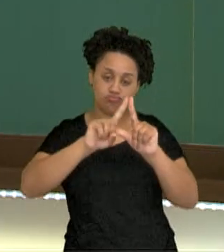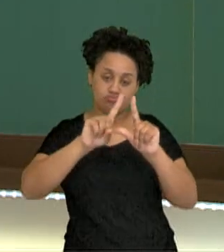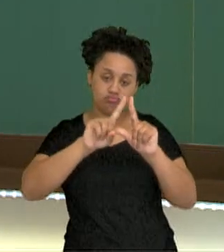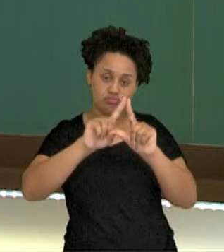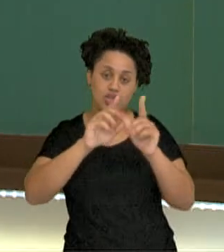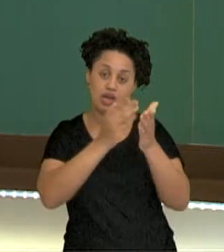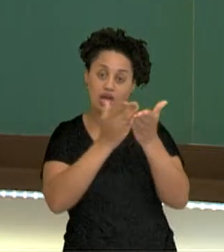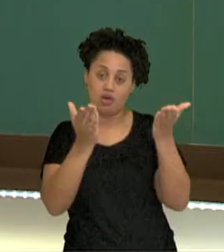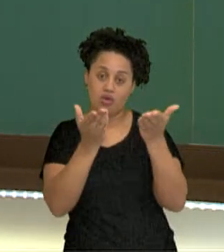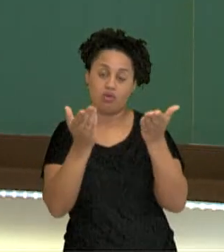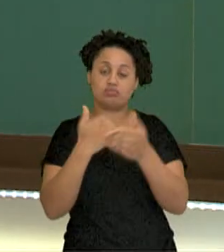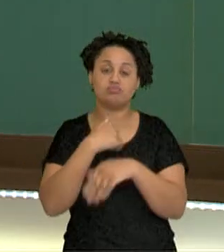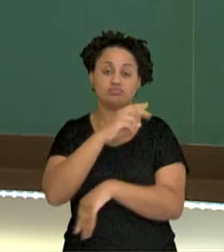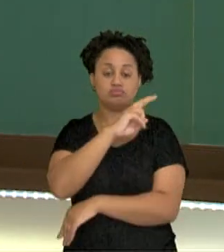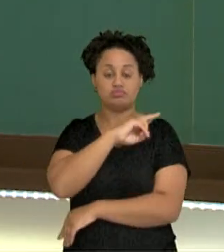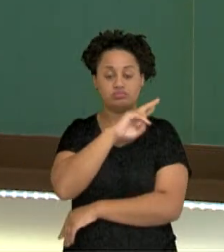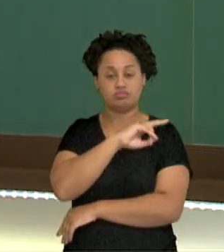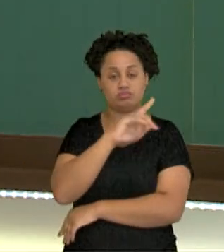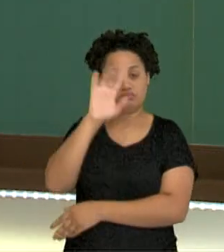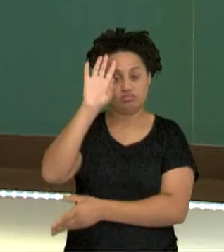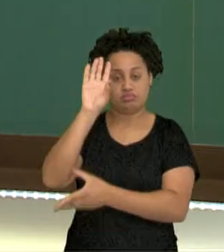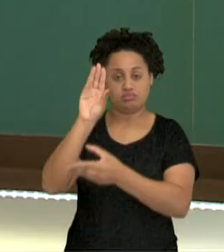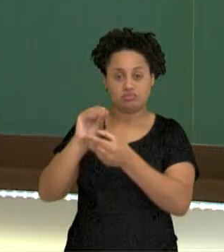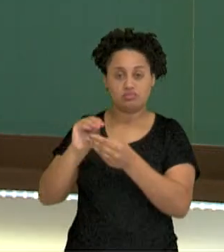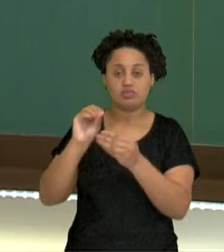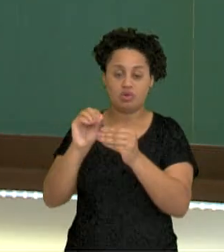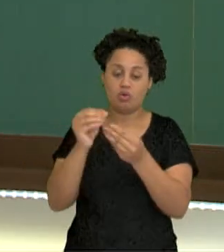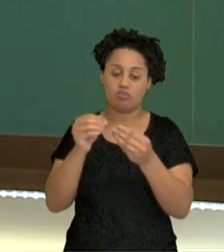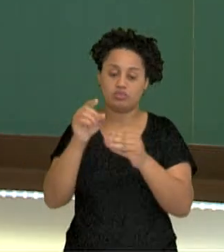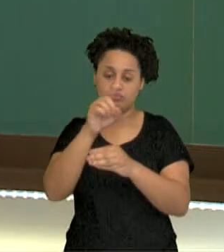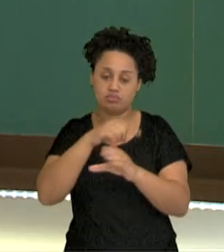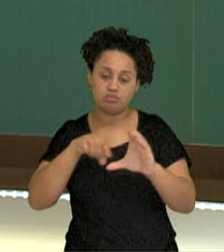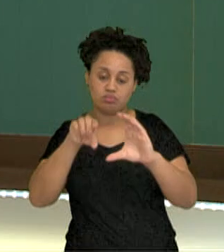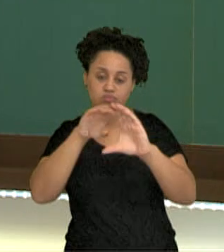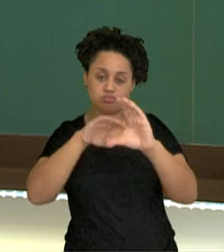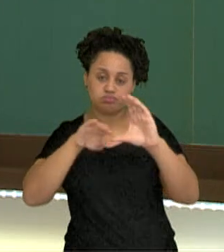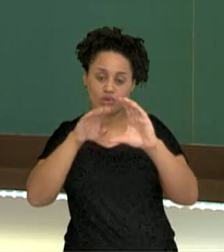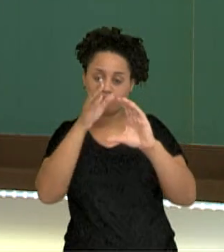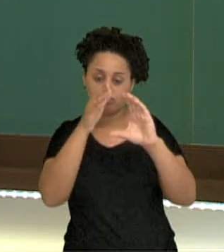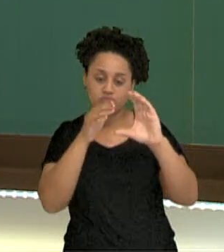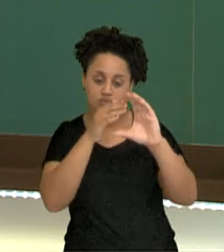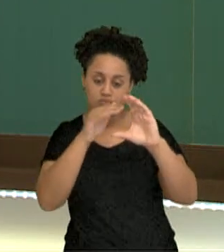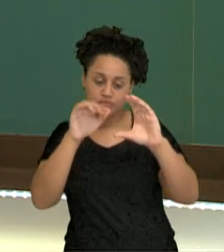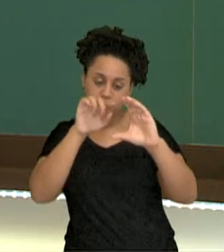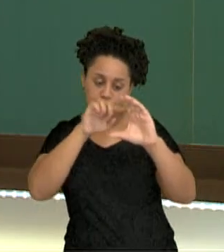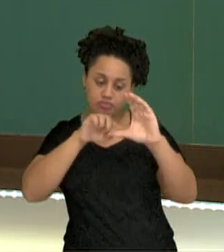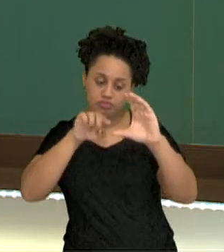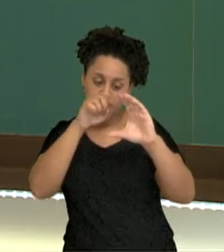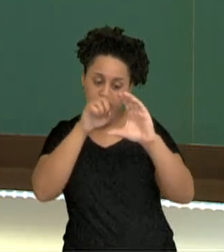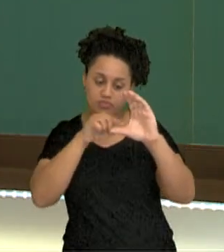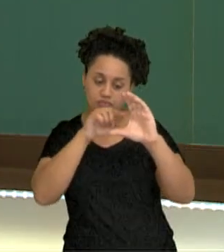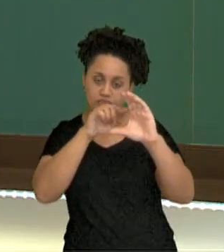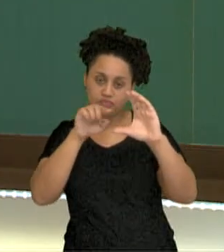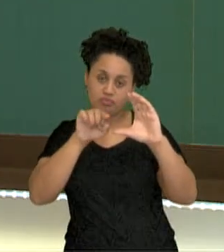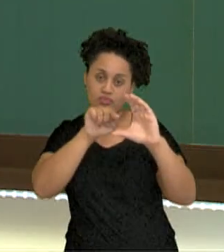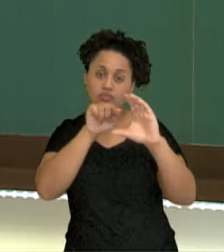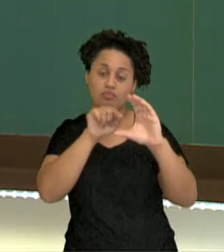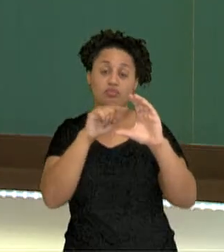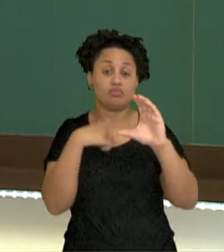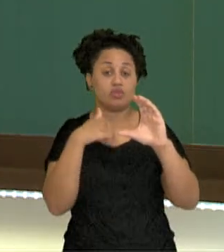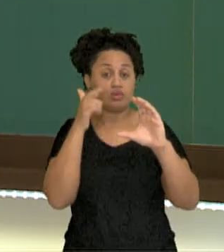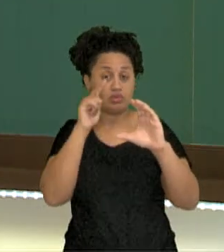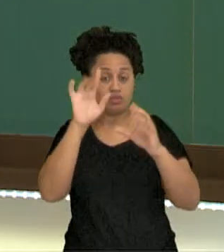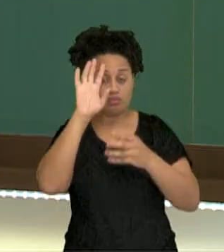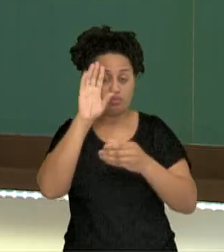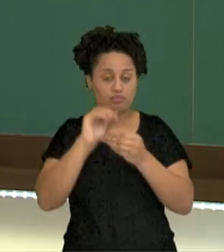segunda série nós estamos vendo essas relações na circunferência trigonométrica no plano cartesiano. Isso